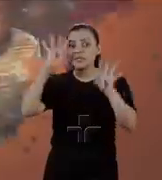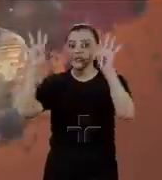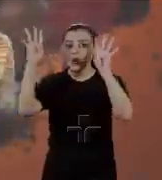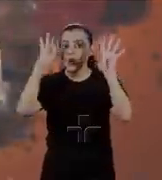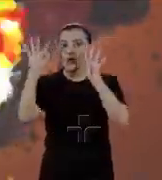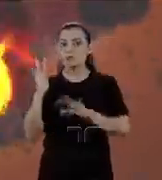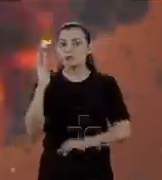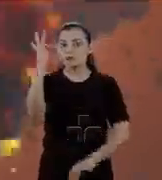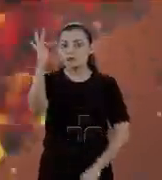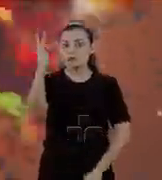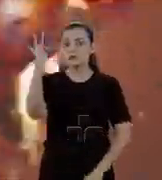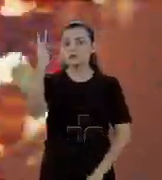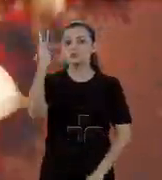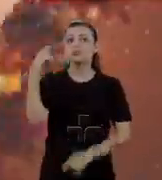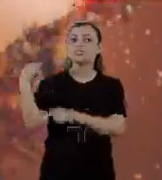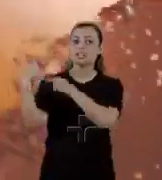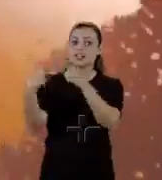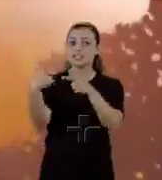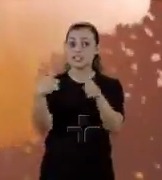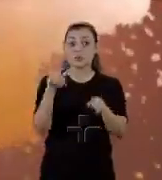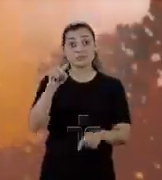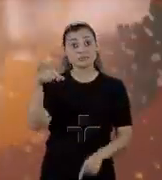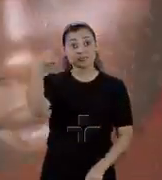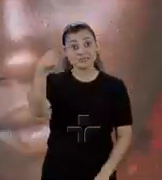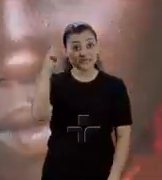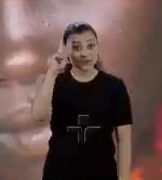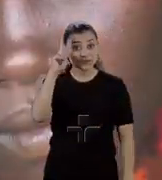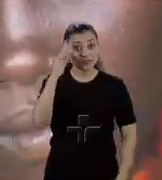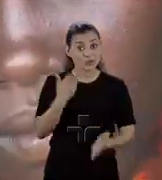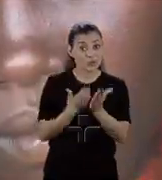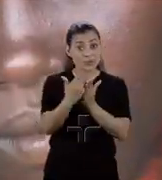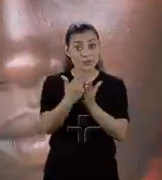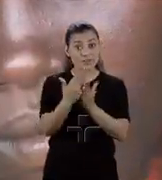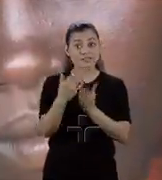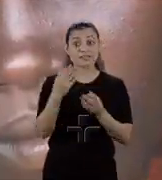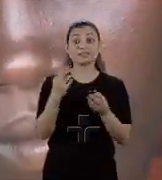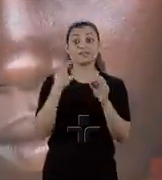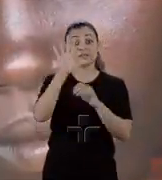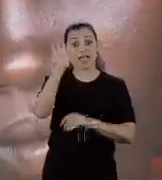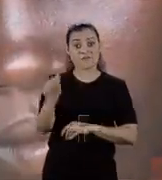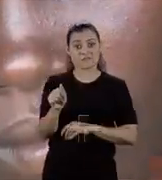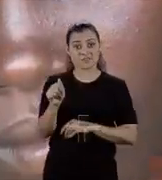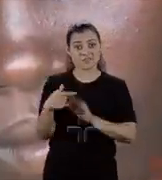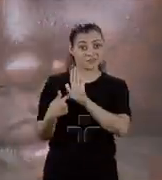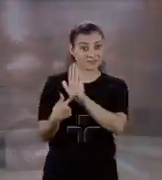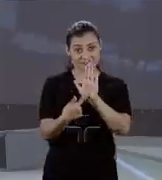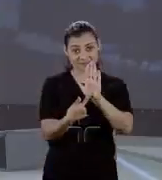perca, a partir de segunda-feira, no Jornal da Cultura, a série Viva a África.